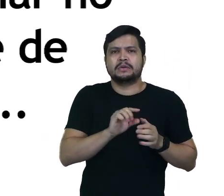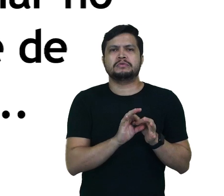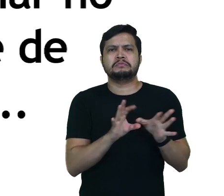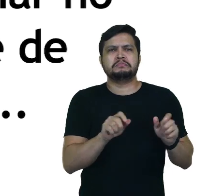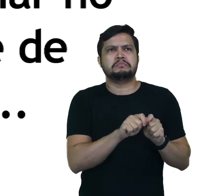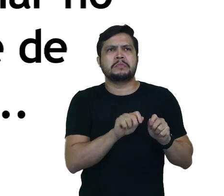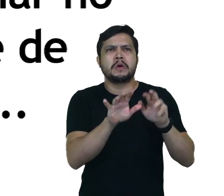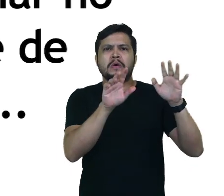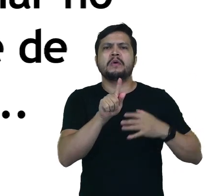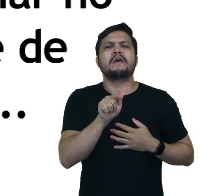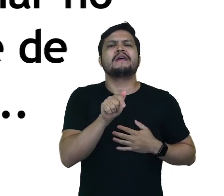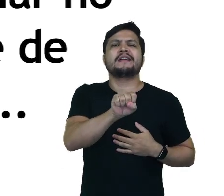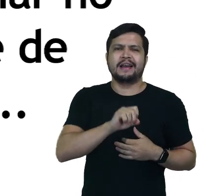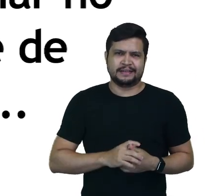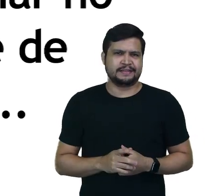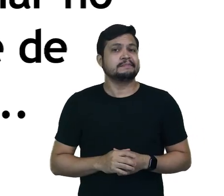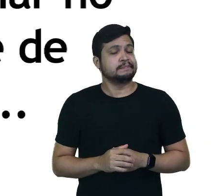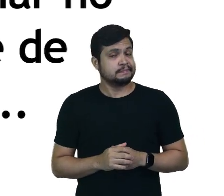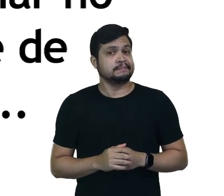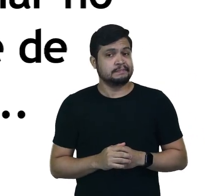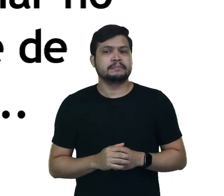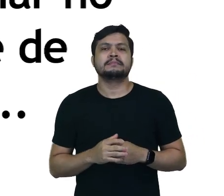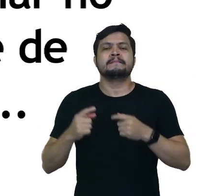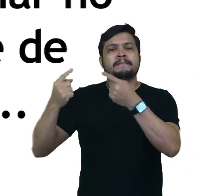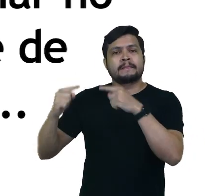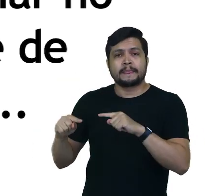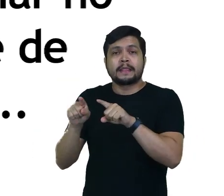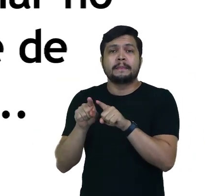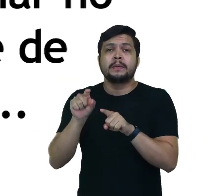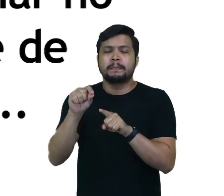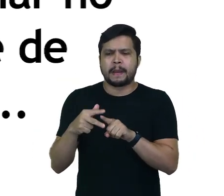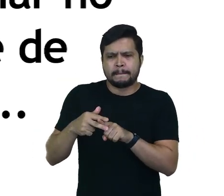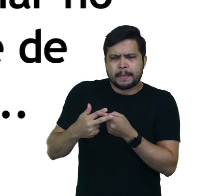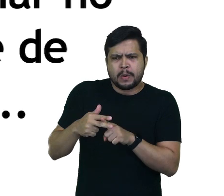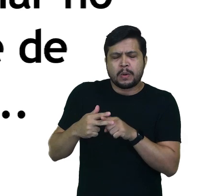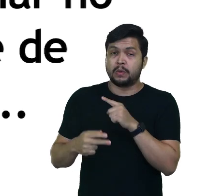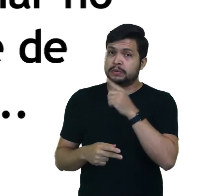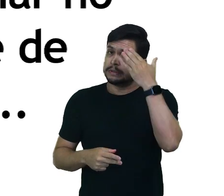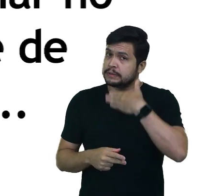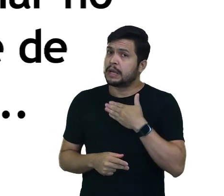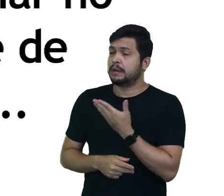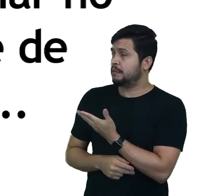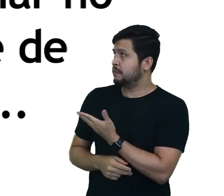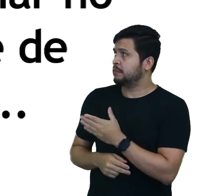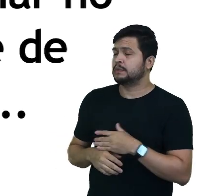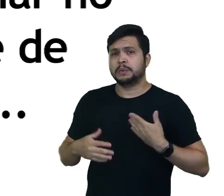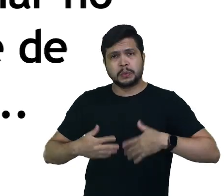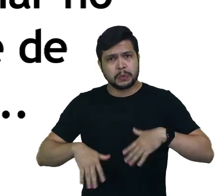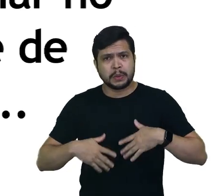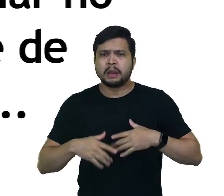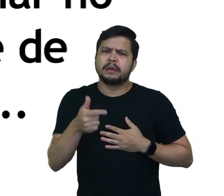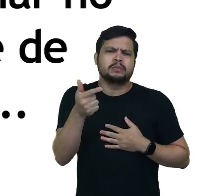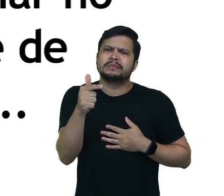tem um monte de coisinha. Aprimoramento de técnicas que garantam o bem-estar pessoal. Isso aqui é muito, muito sério.